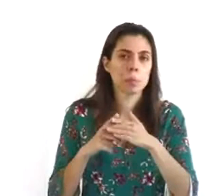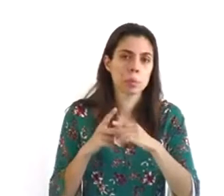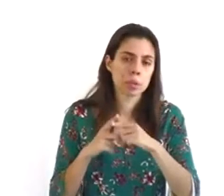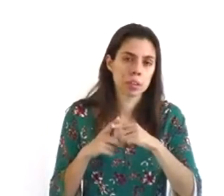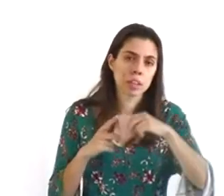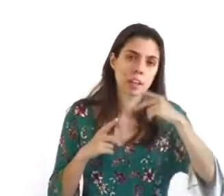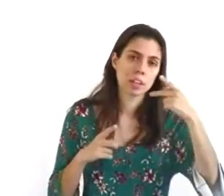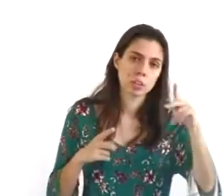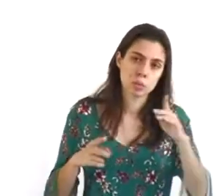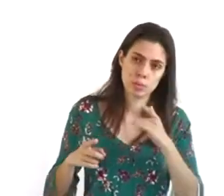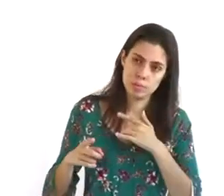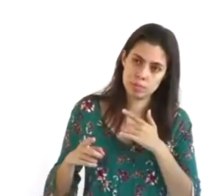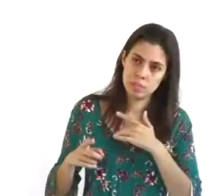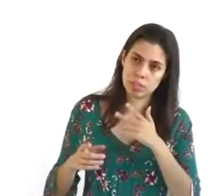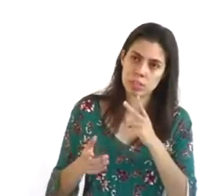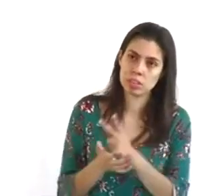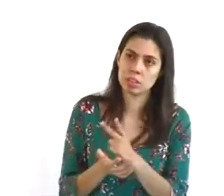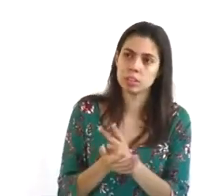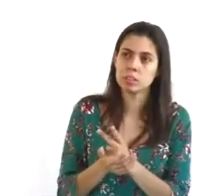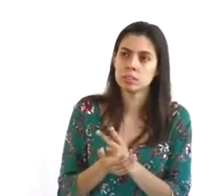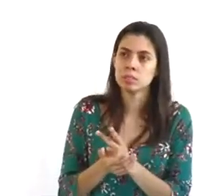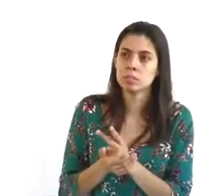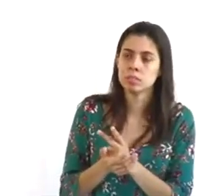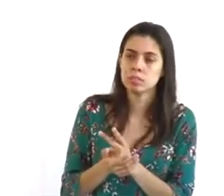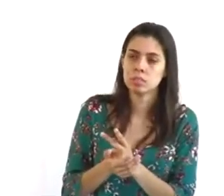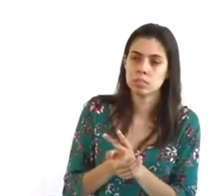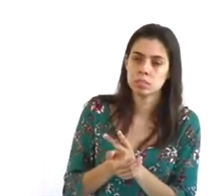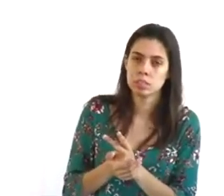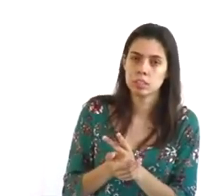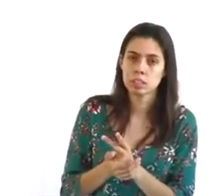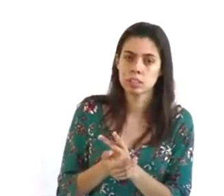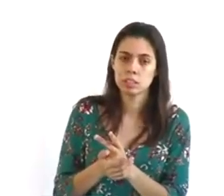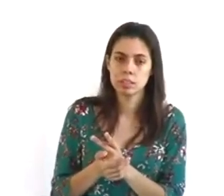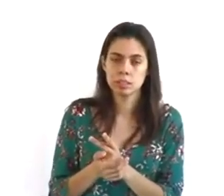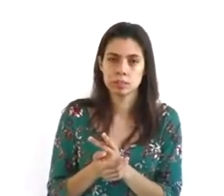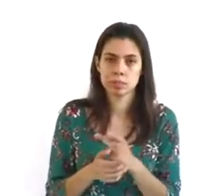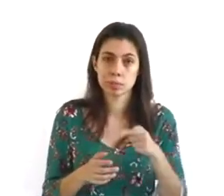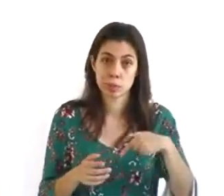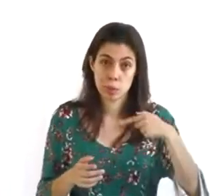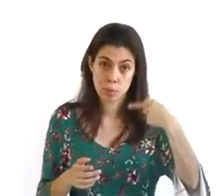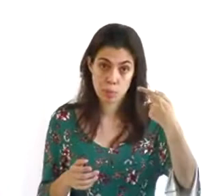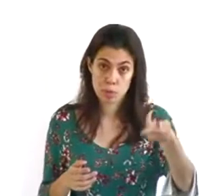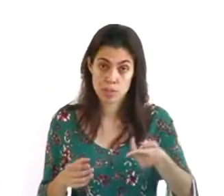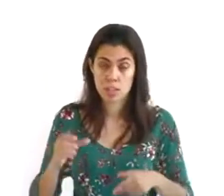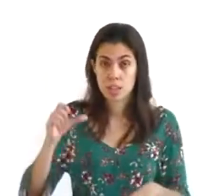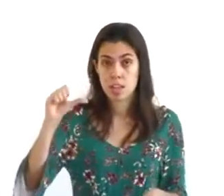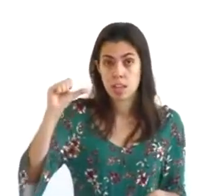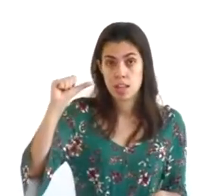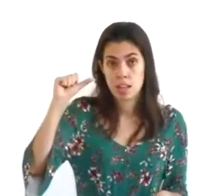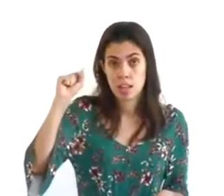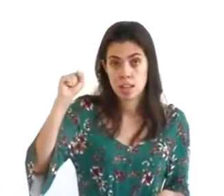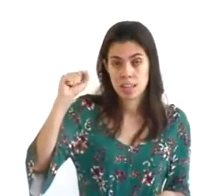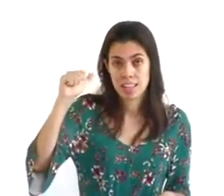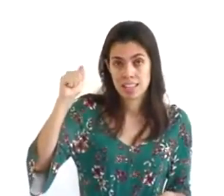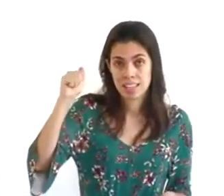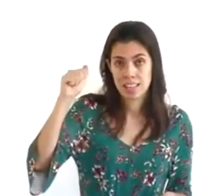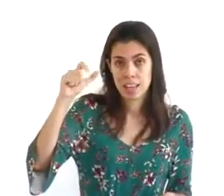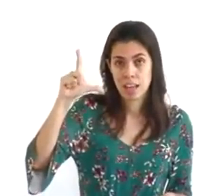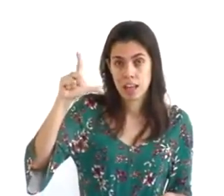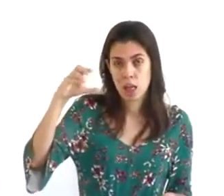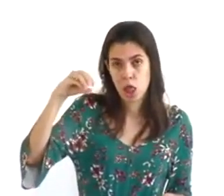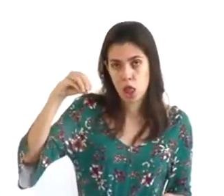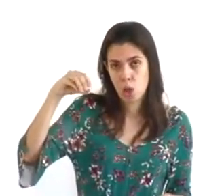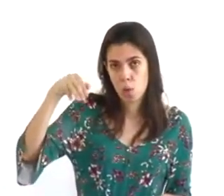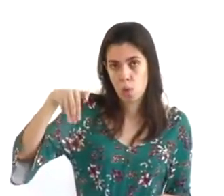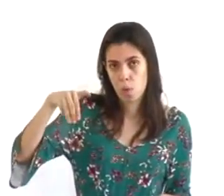misericórdia dura para sempre. Quando Salomão está dedicando o templo ao Senhor, e você encontra isso em 2 Crônicas,